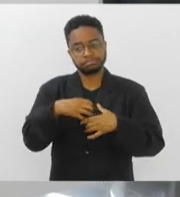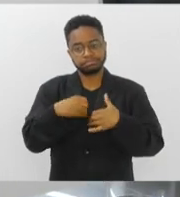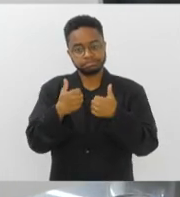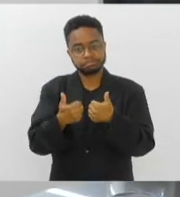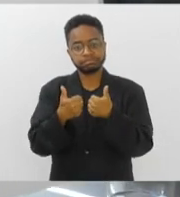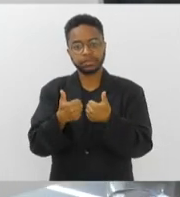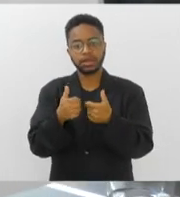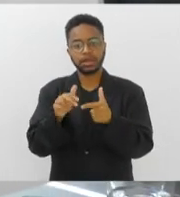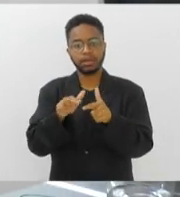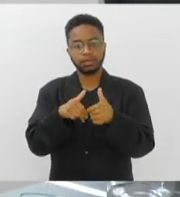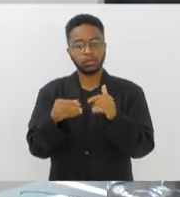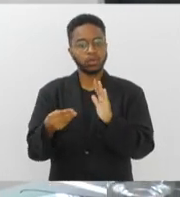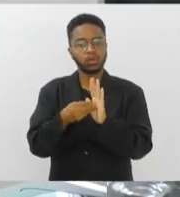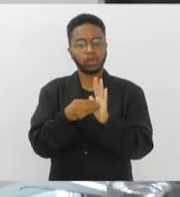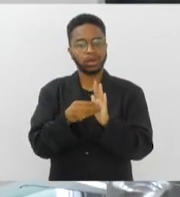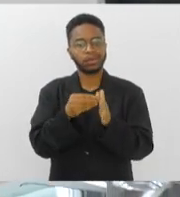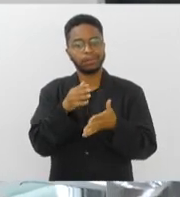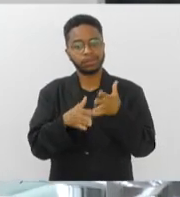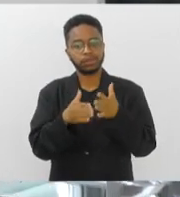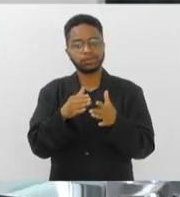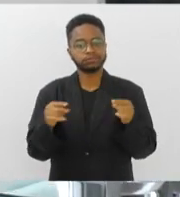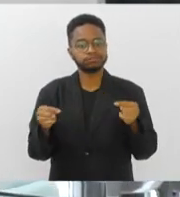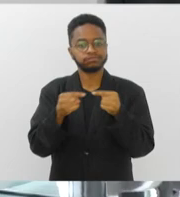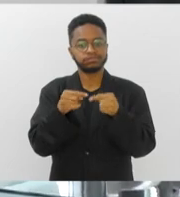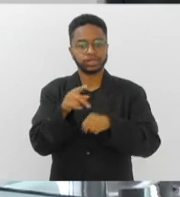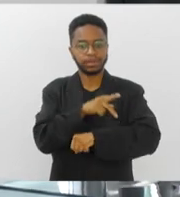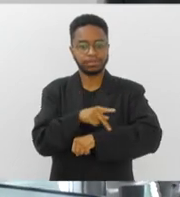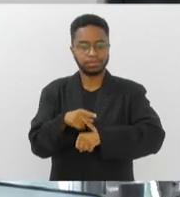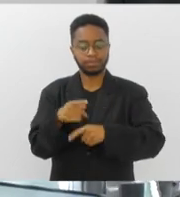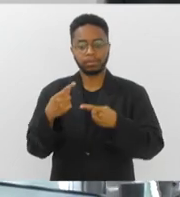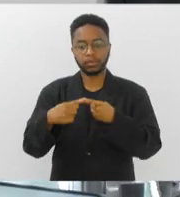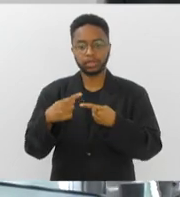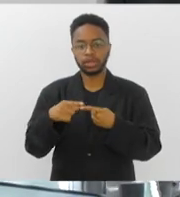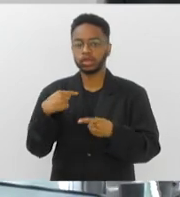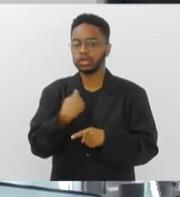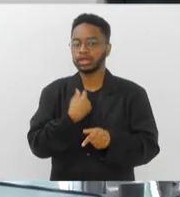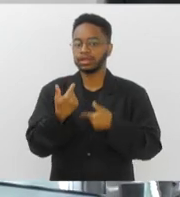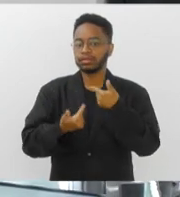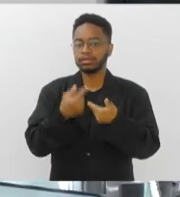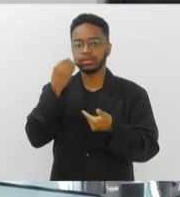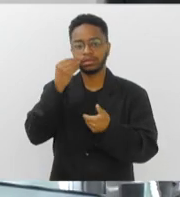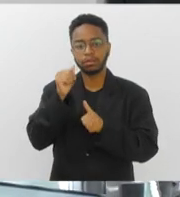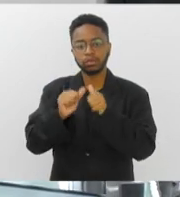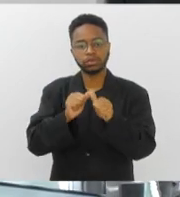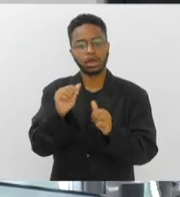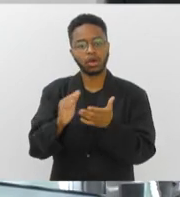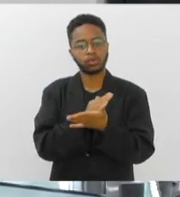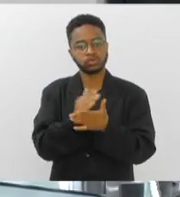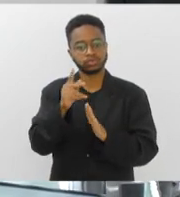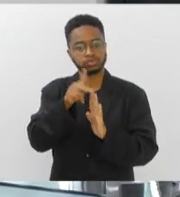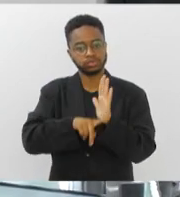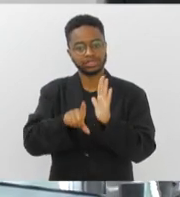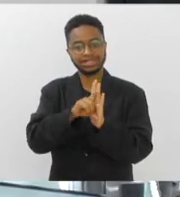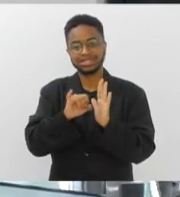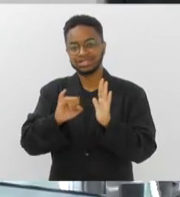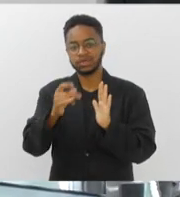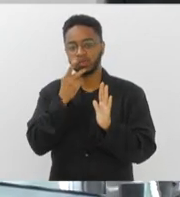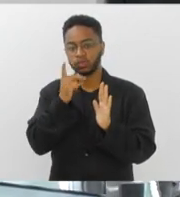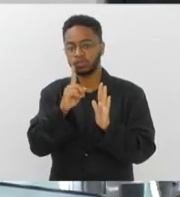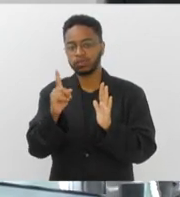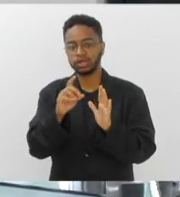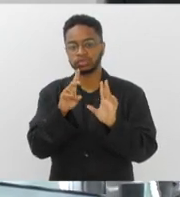uma prejudicabilidade pedagógica, porque a gente tem trabalhado aqui para reformular alguns projetos, quando ele não faz a menção à lei